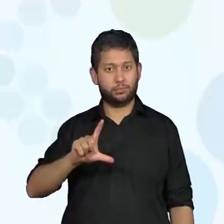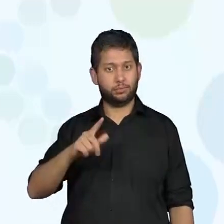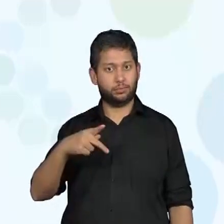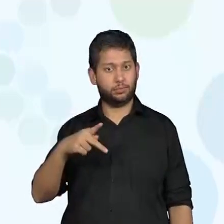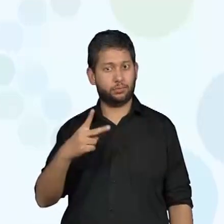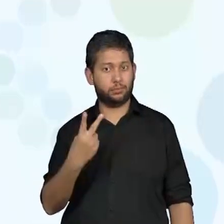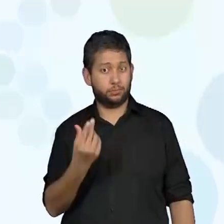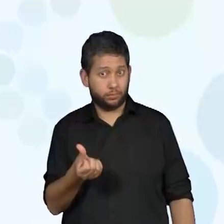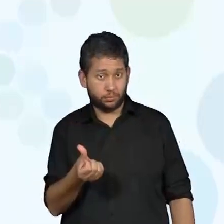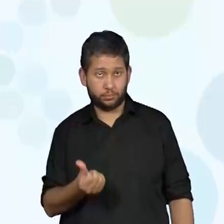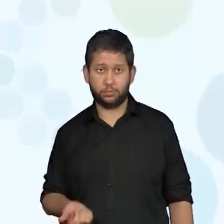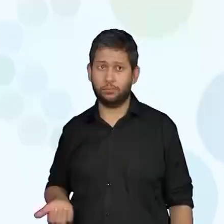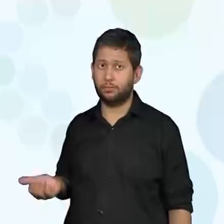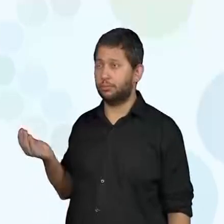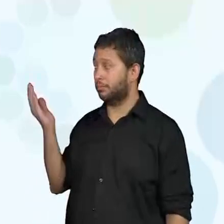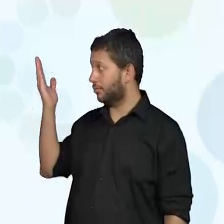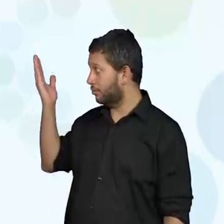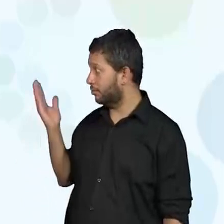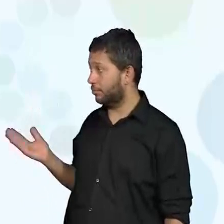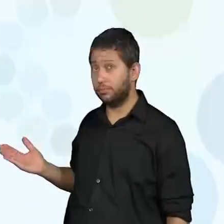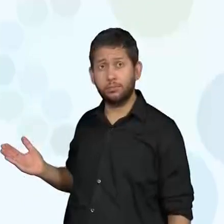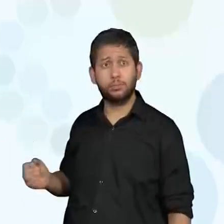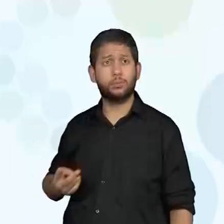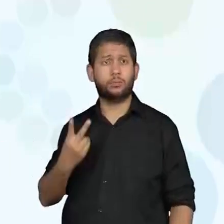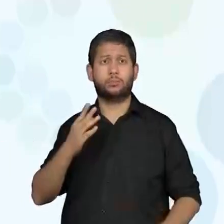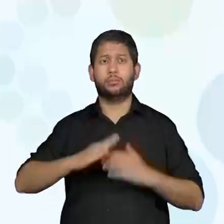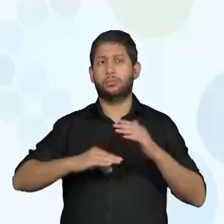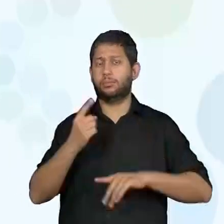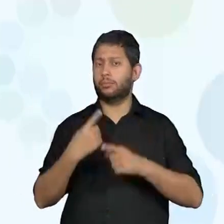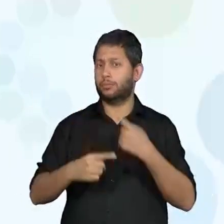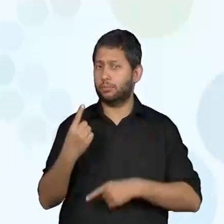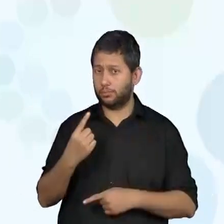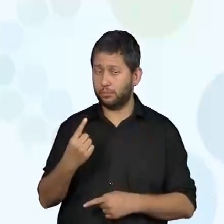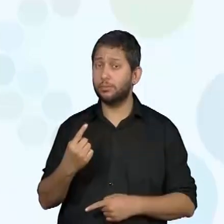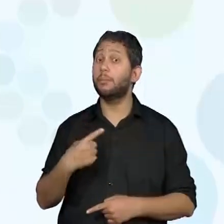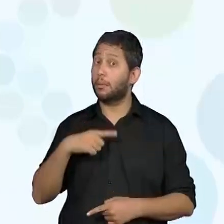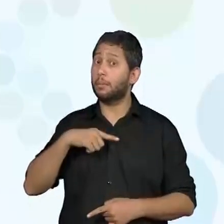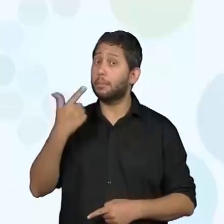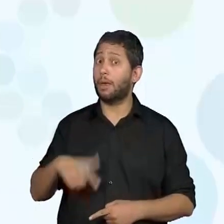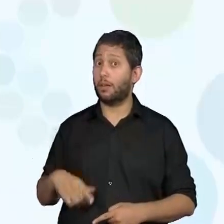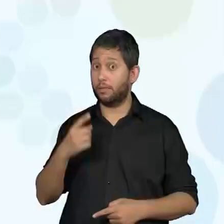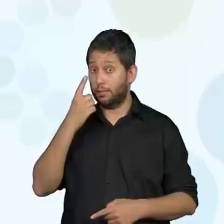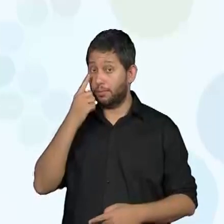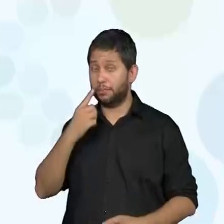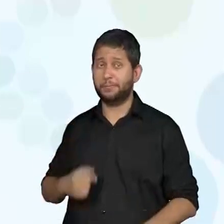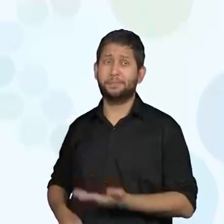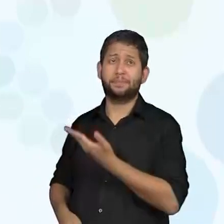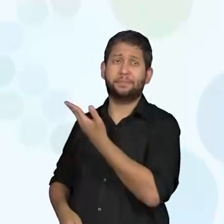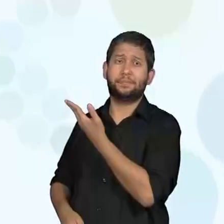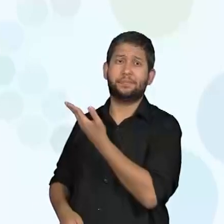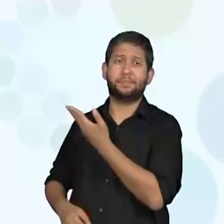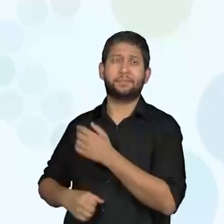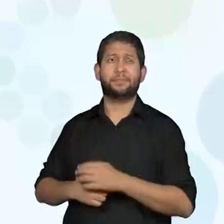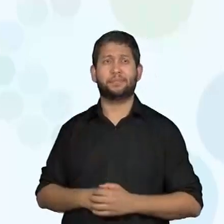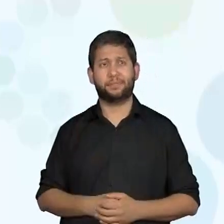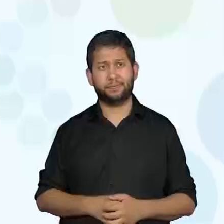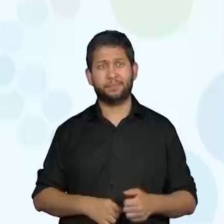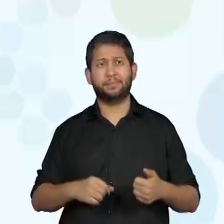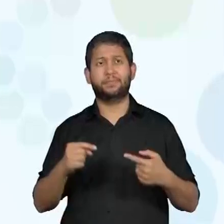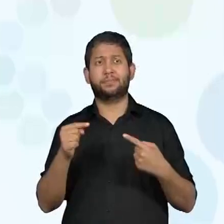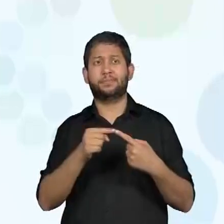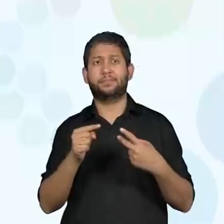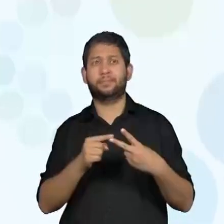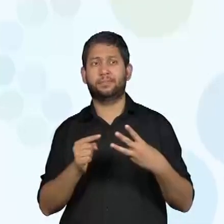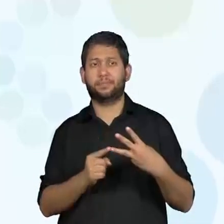EF35LP26. Então vamos trabalhar essas duas habilidades, mas temos mais habilidades aqui. Vamos lá, temos a habilidade